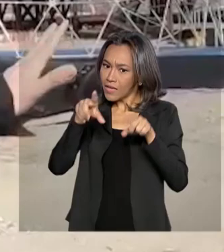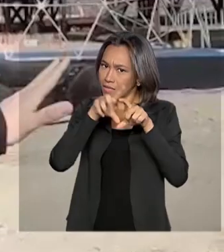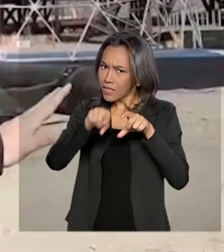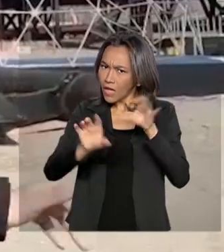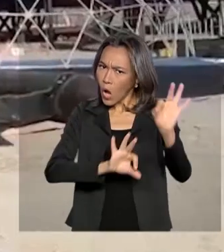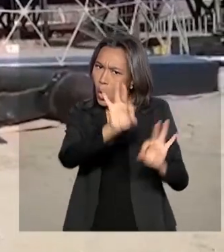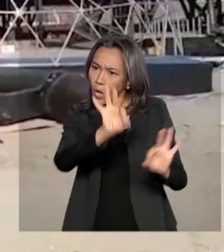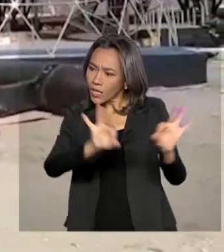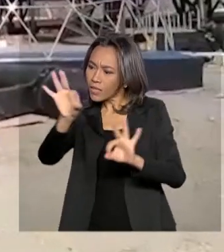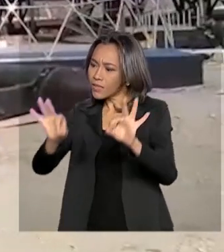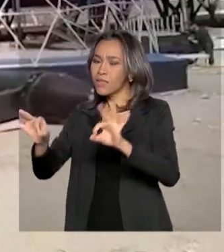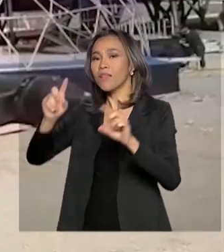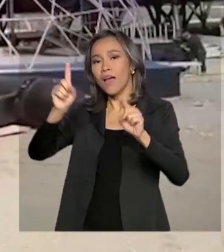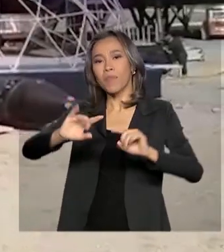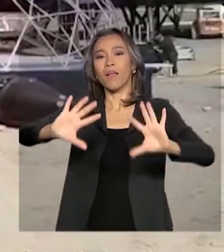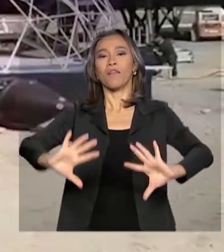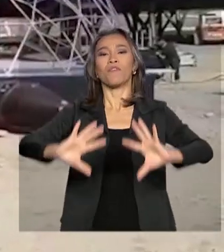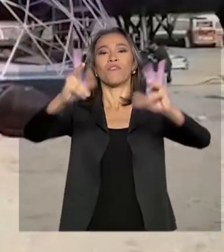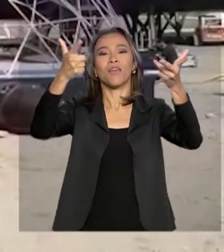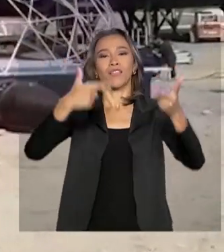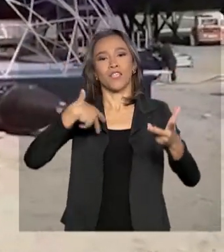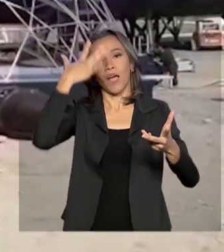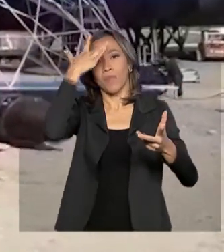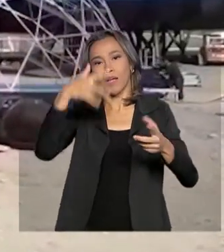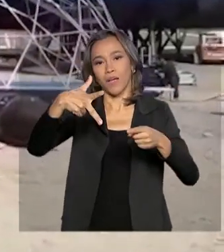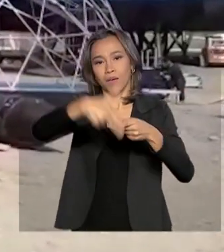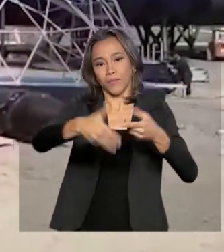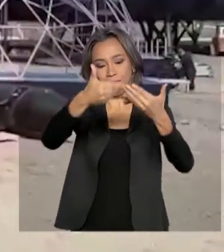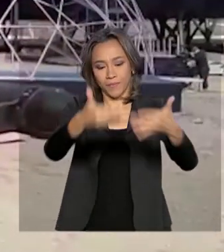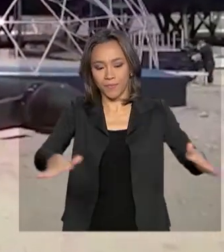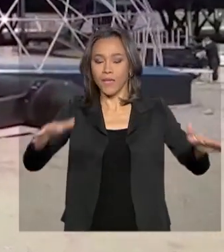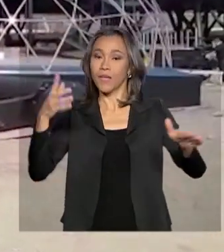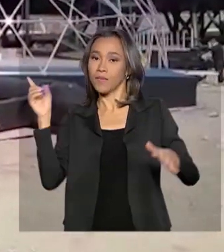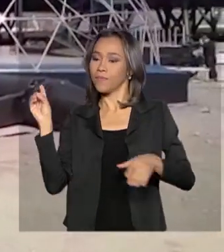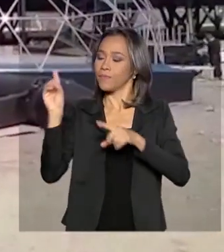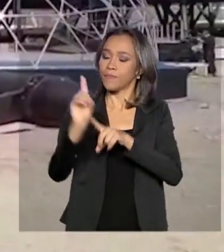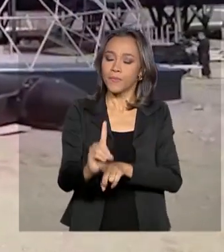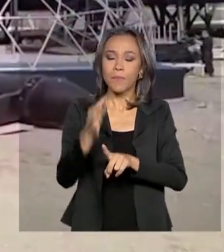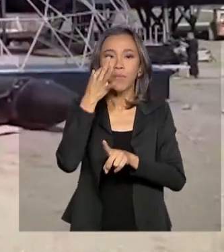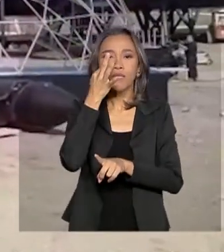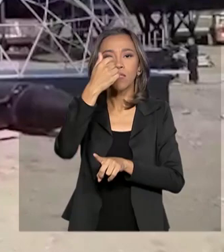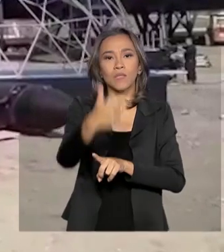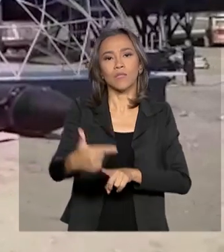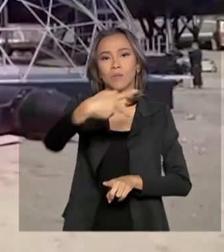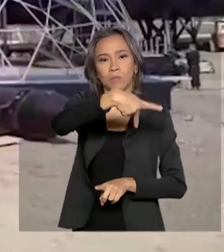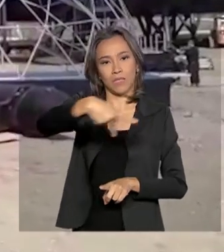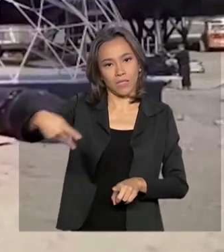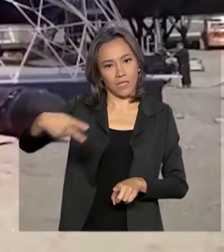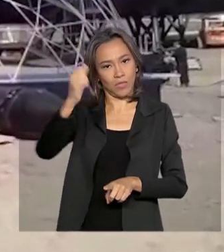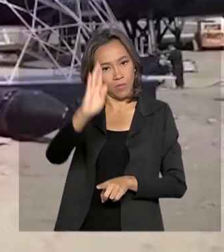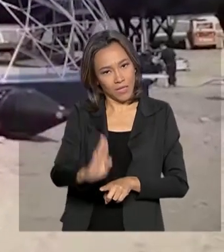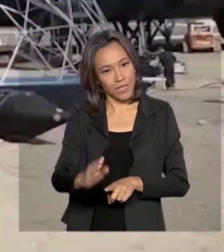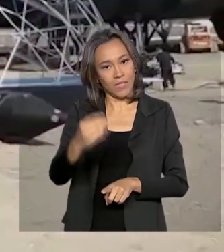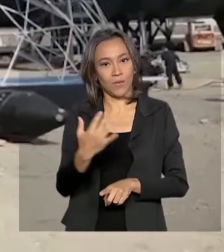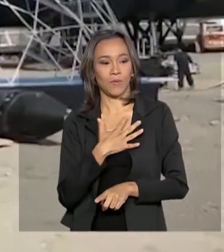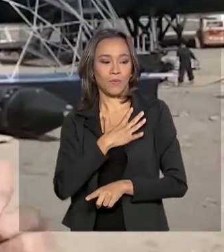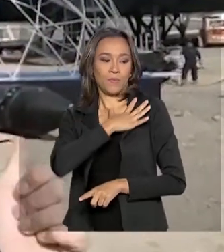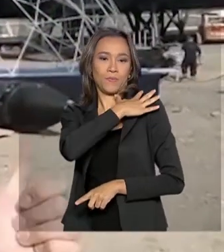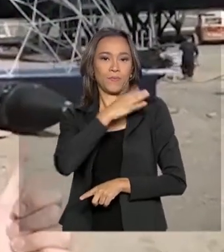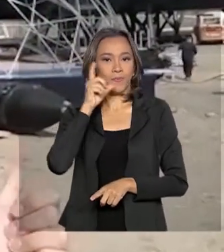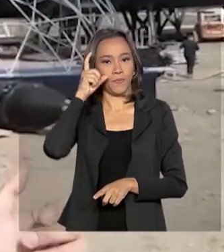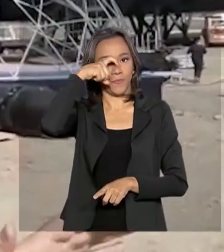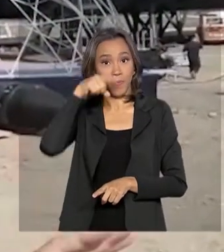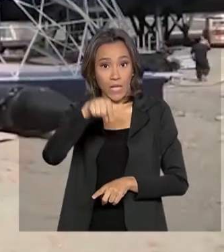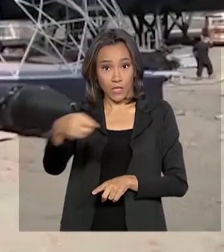sendo montada aqui é para a festa de inauguração, cerimônia que vai contar com a presença do vice-presidente da República, Hamilton Mourão. A